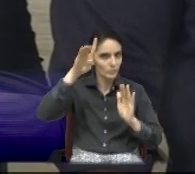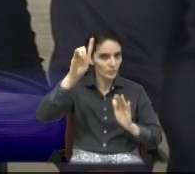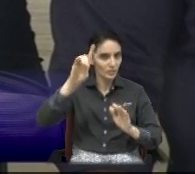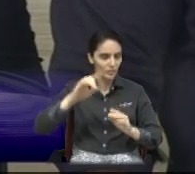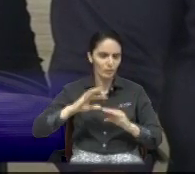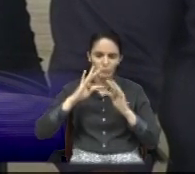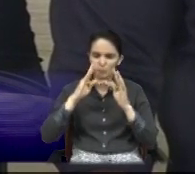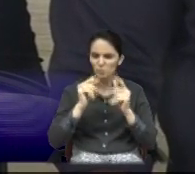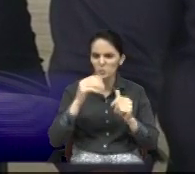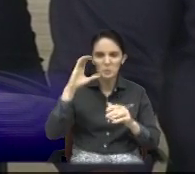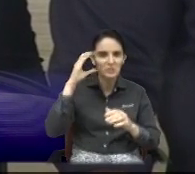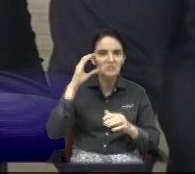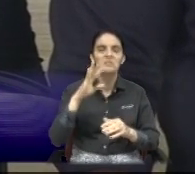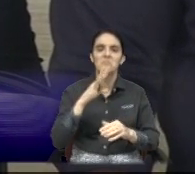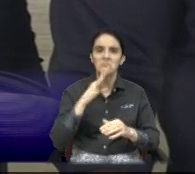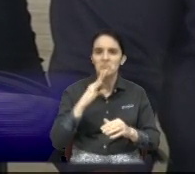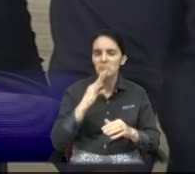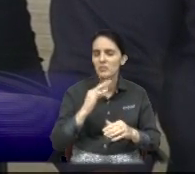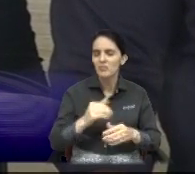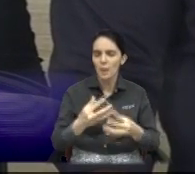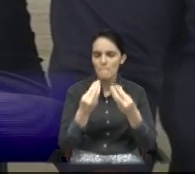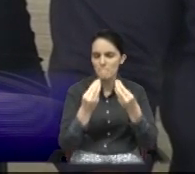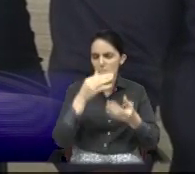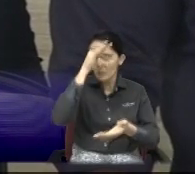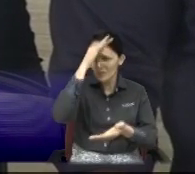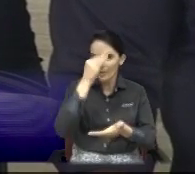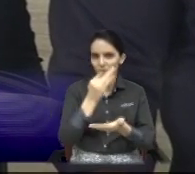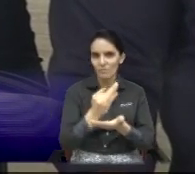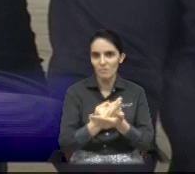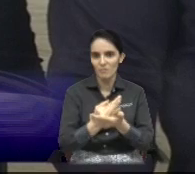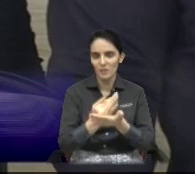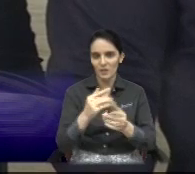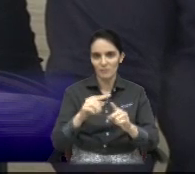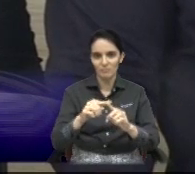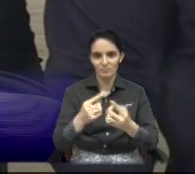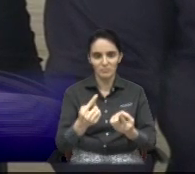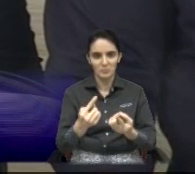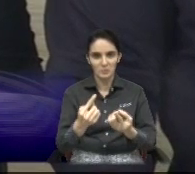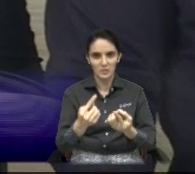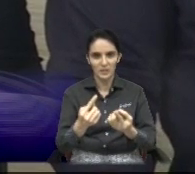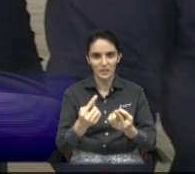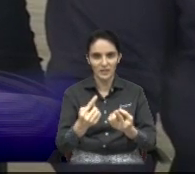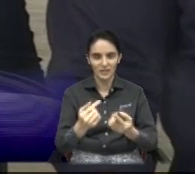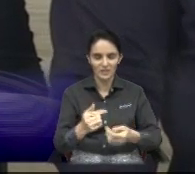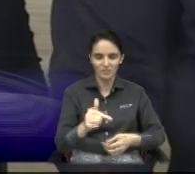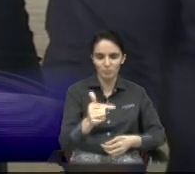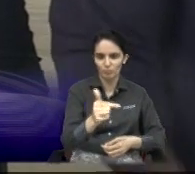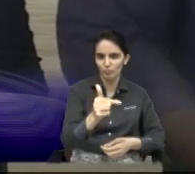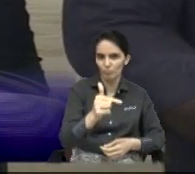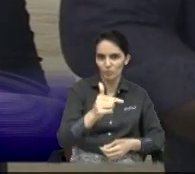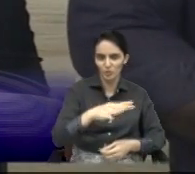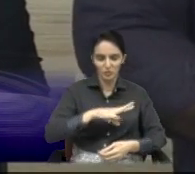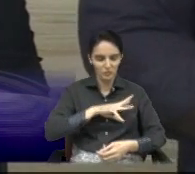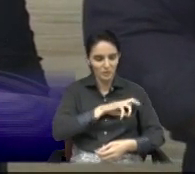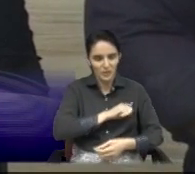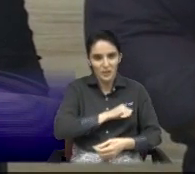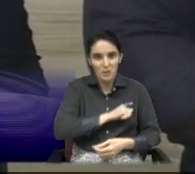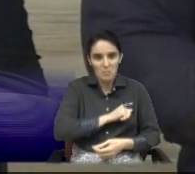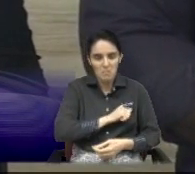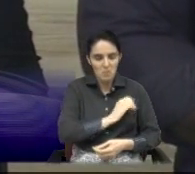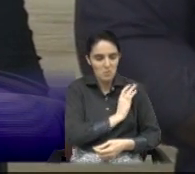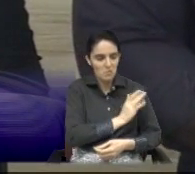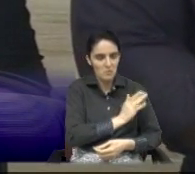e ainda que tivesse toda a fé, de maneira tal, transportasse os montes, e não tivesse